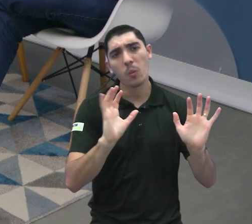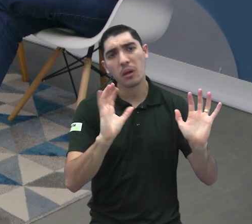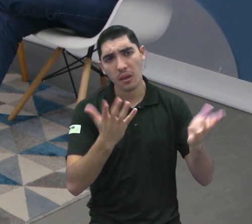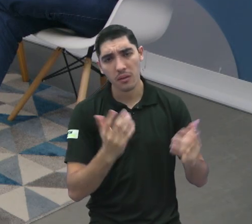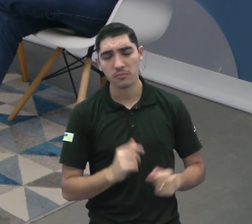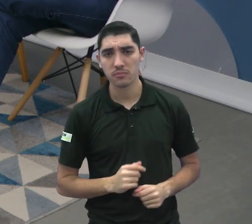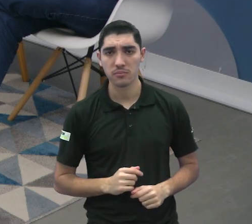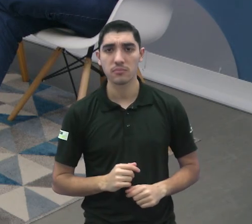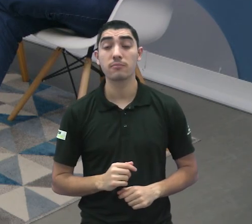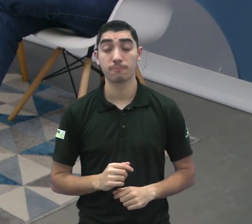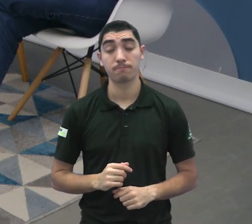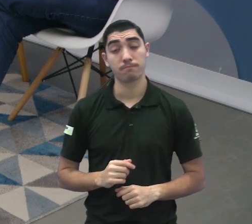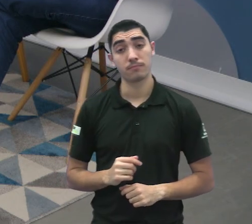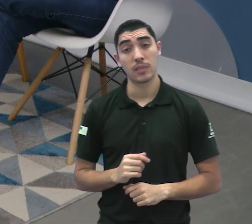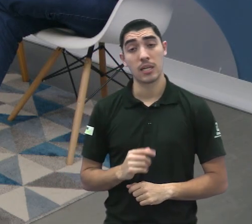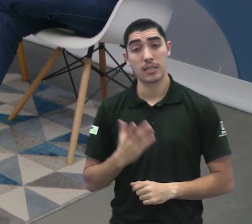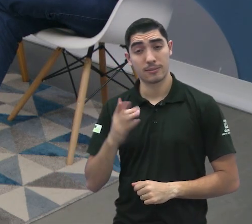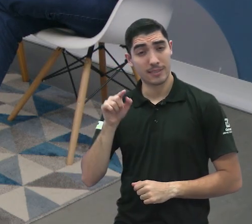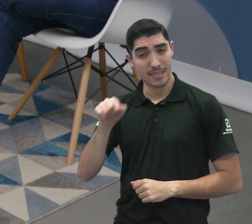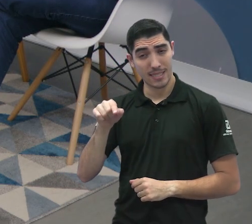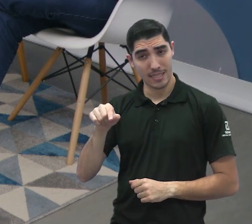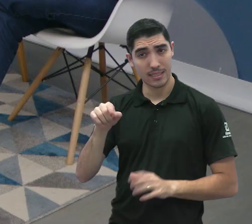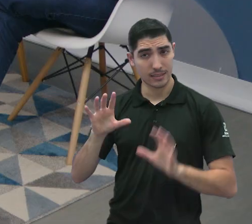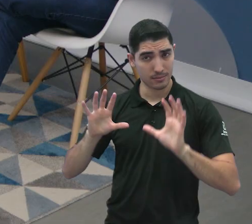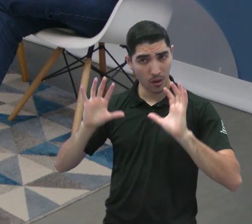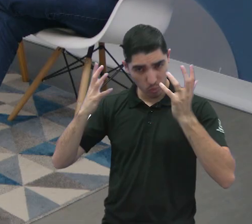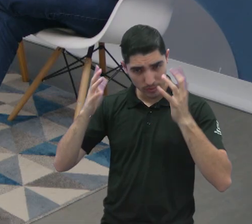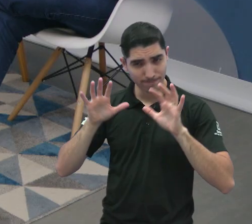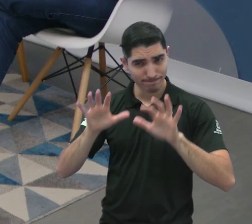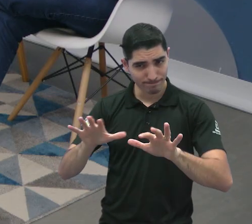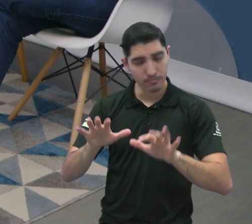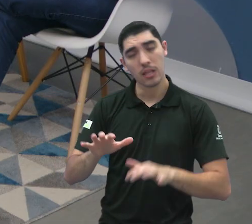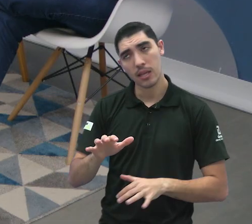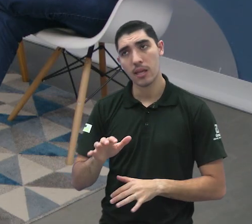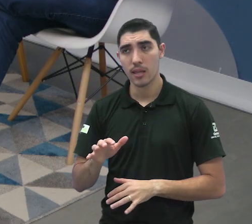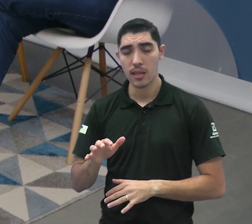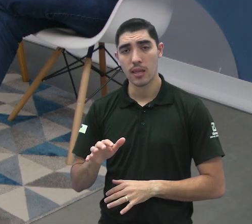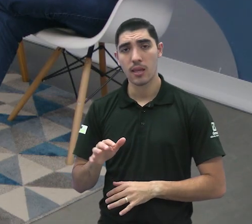uma vez, eu acho que nesse caso, né, mais especificamente,